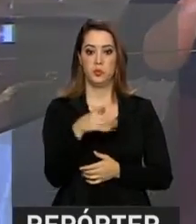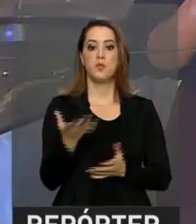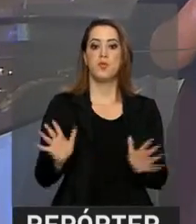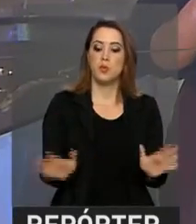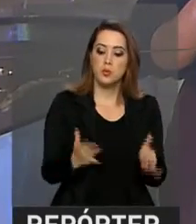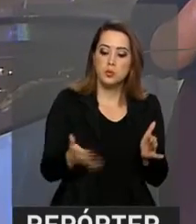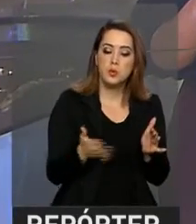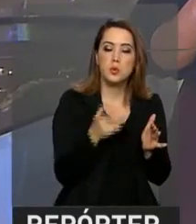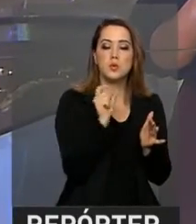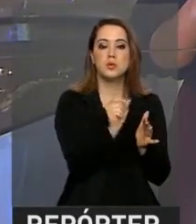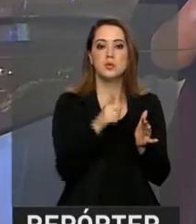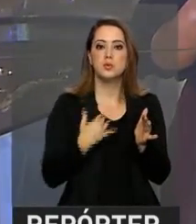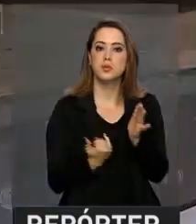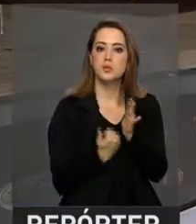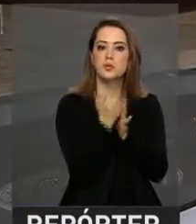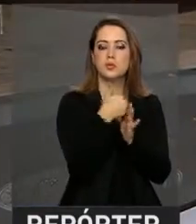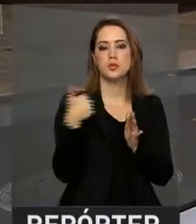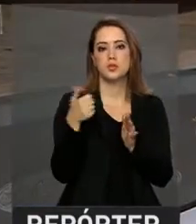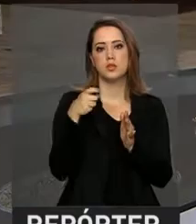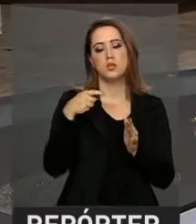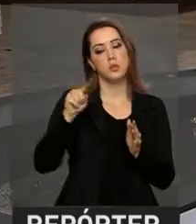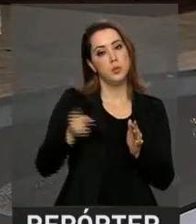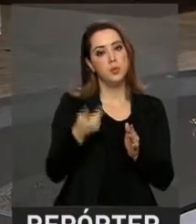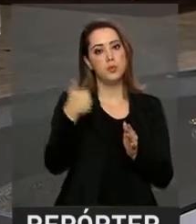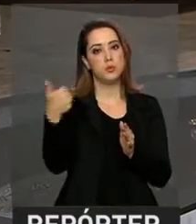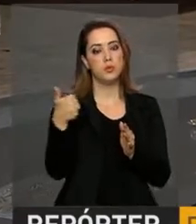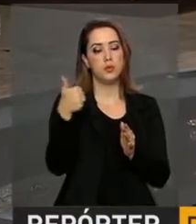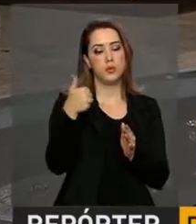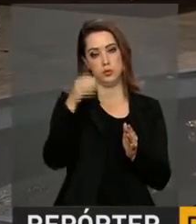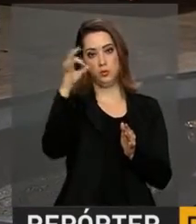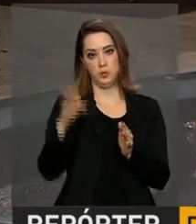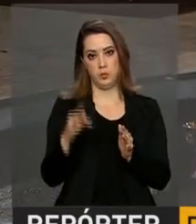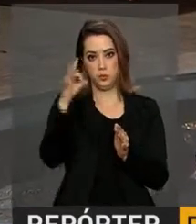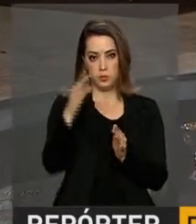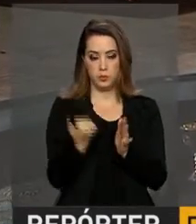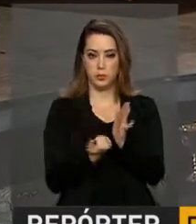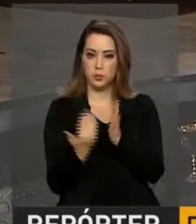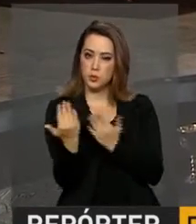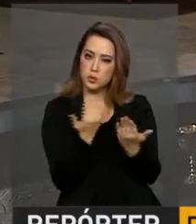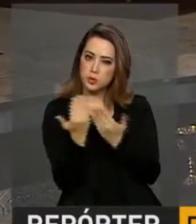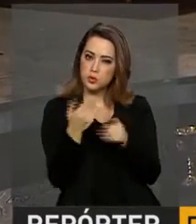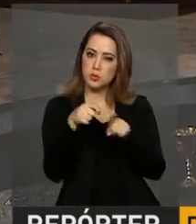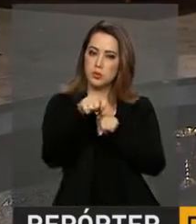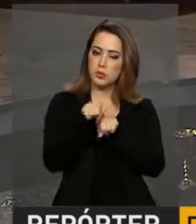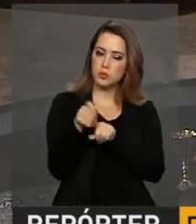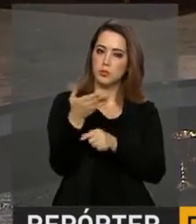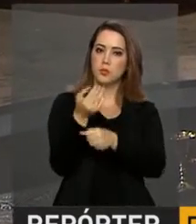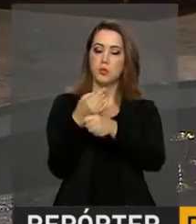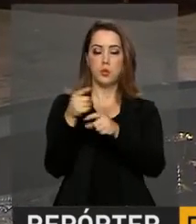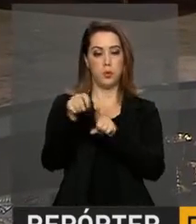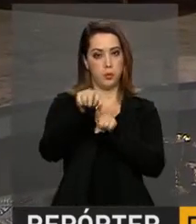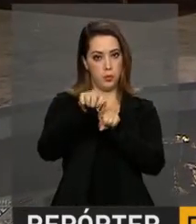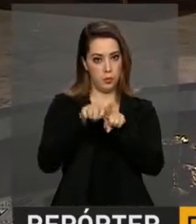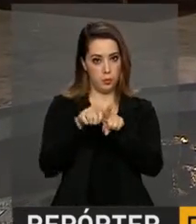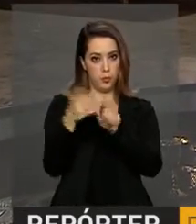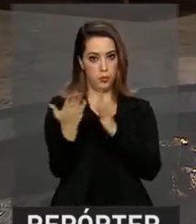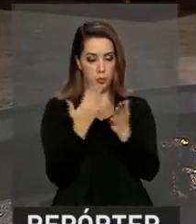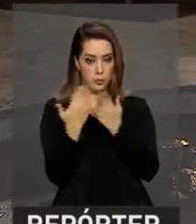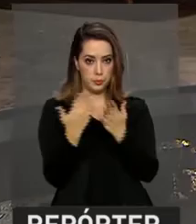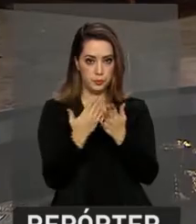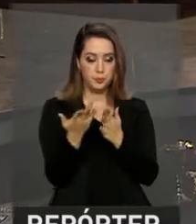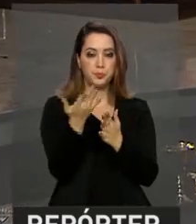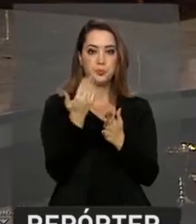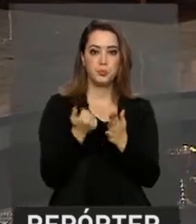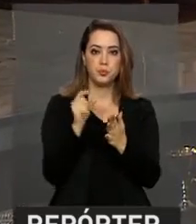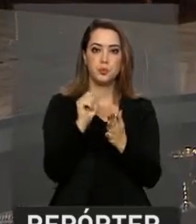cresceu 1,1% em junho com comparação a maio, segundo o IBGE. Esse é o quarto resultado positivo consecutivo,